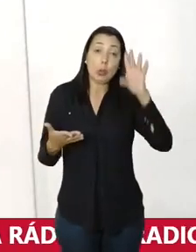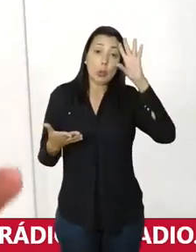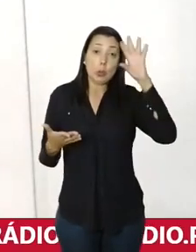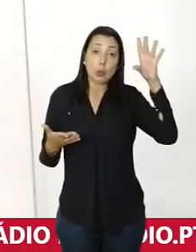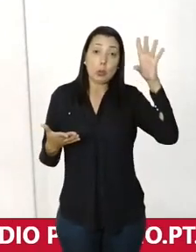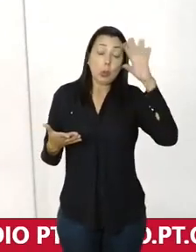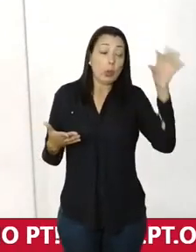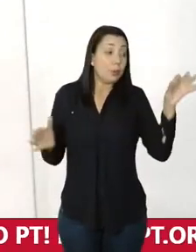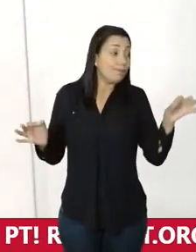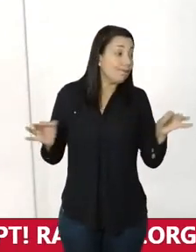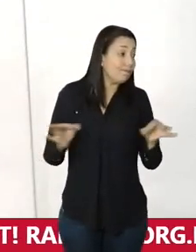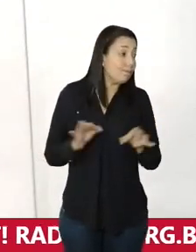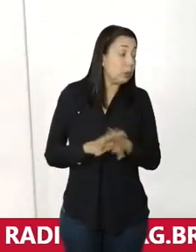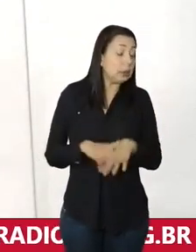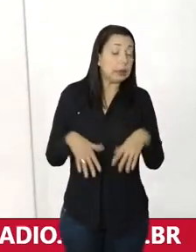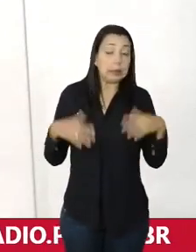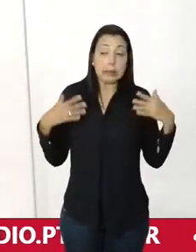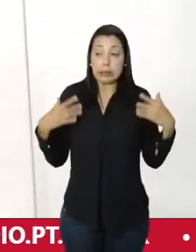sonho desmoronou